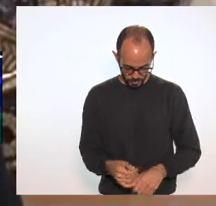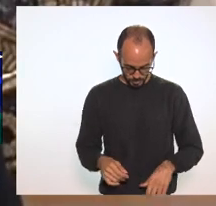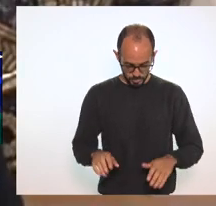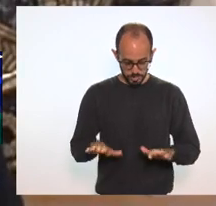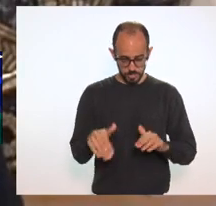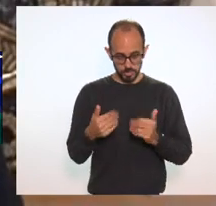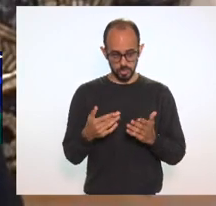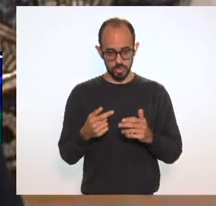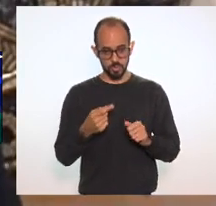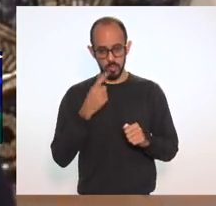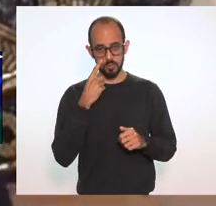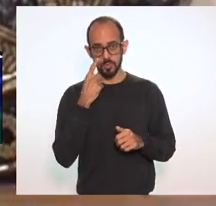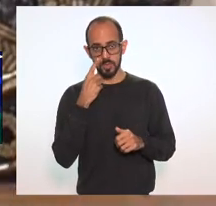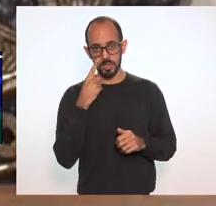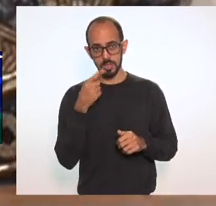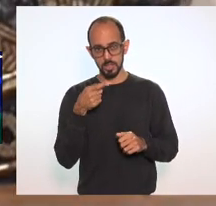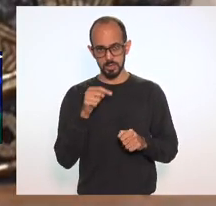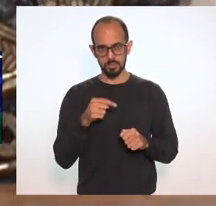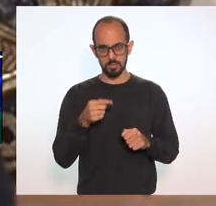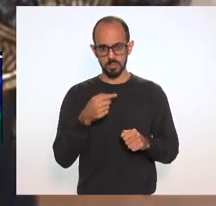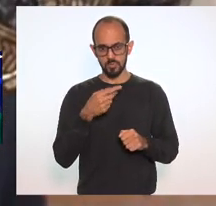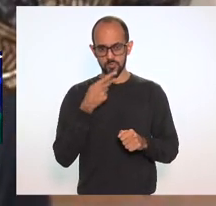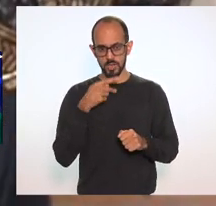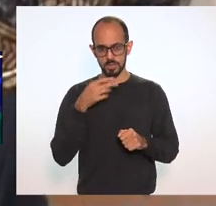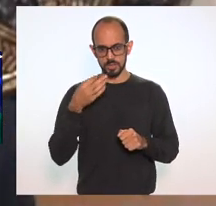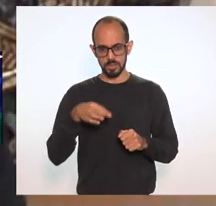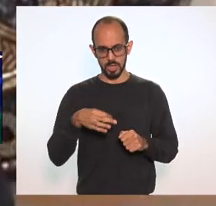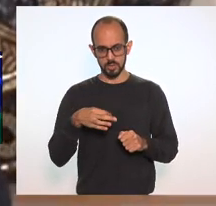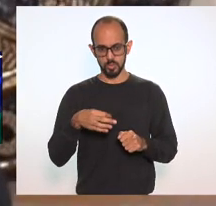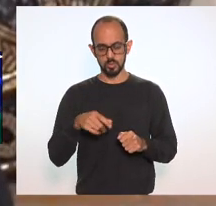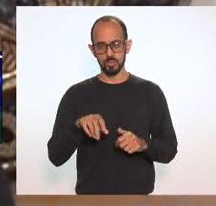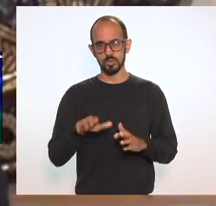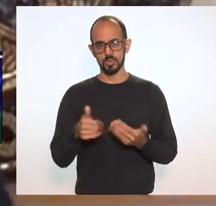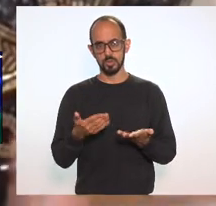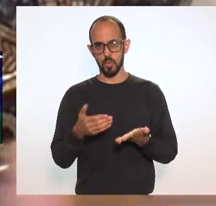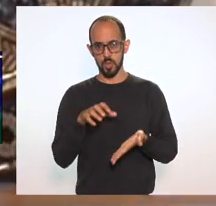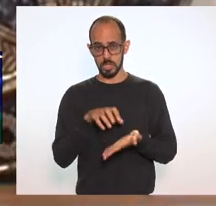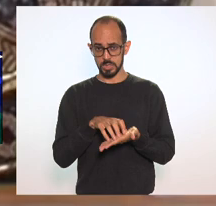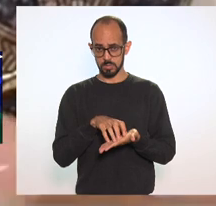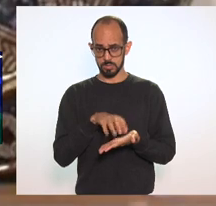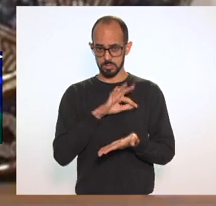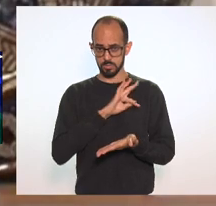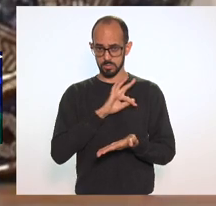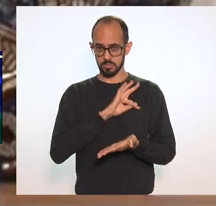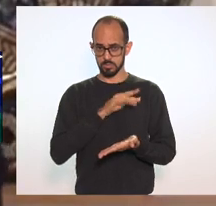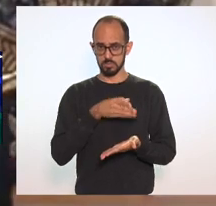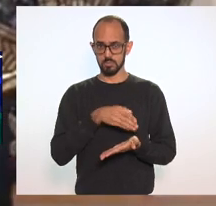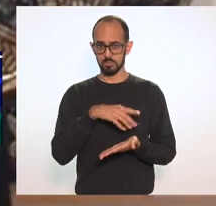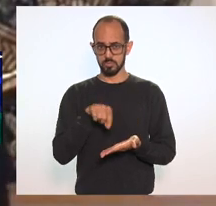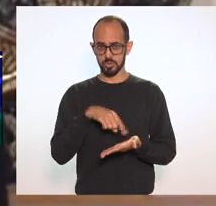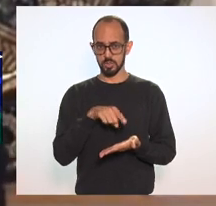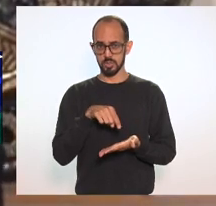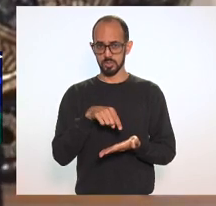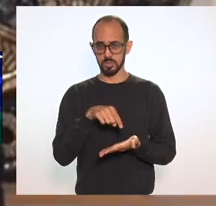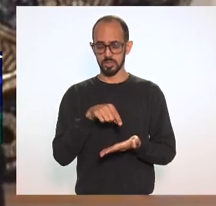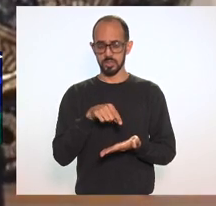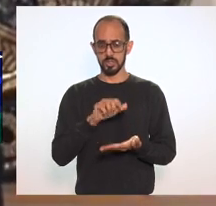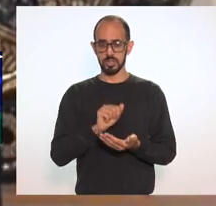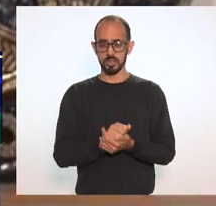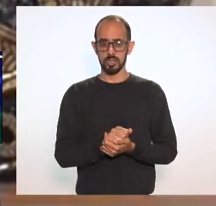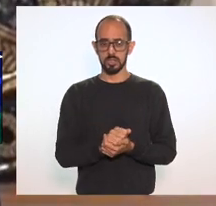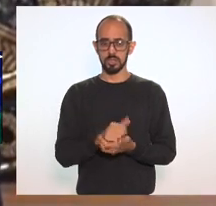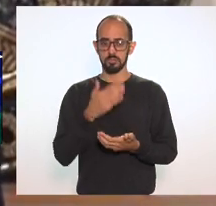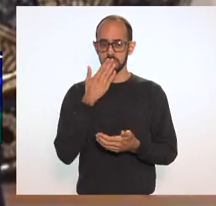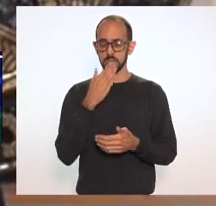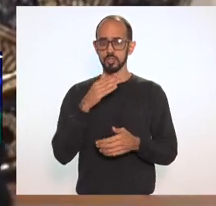Prudente e esse Batalhão que pediu apoio cozido o próprio 2º CPA para fazer operação na